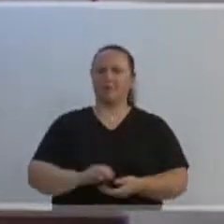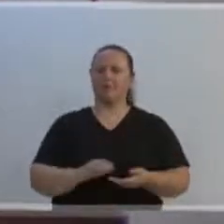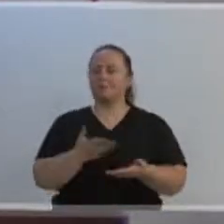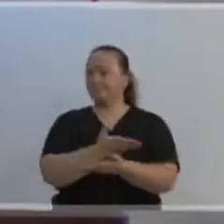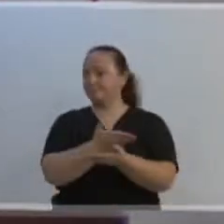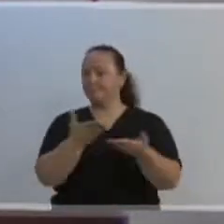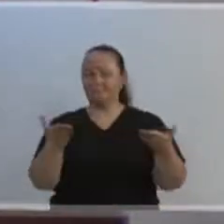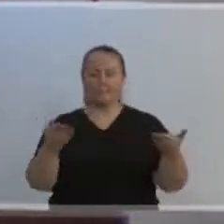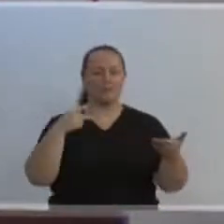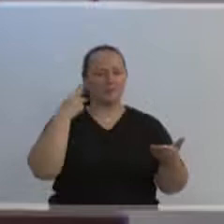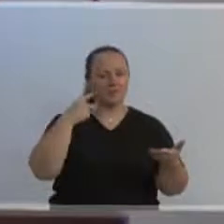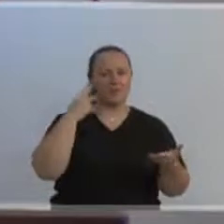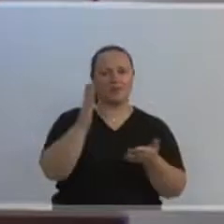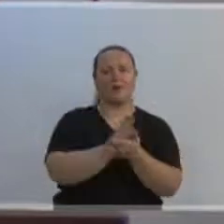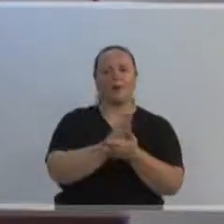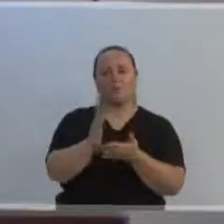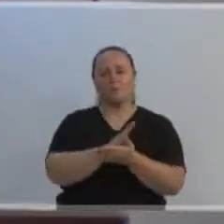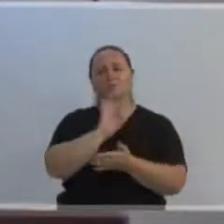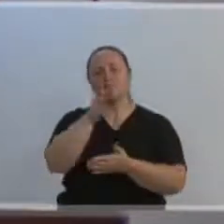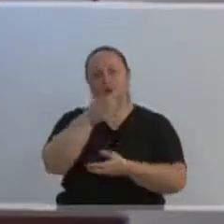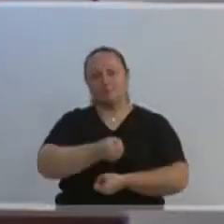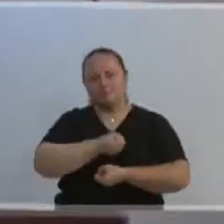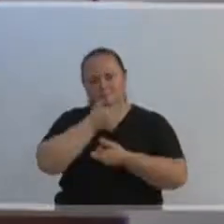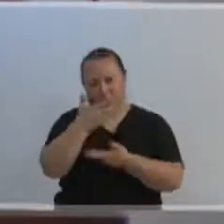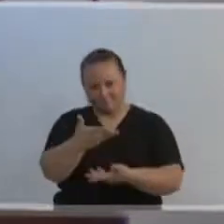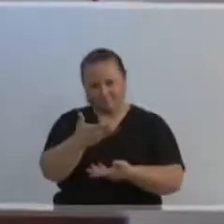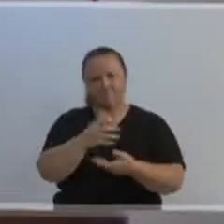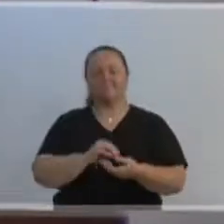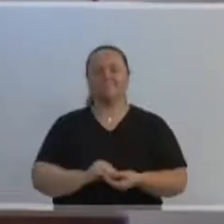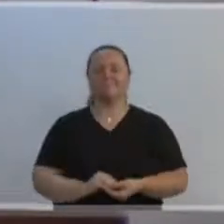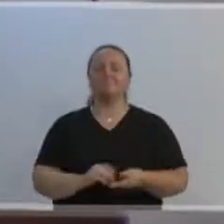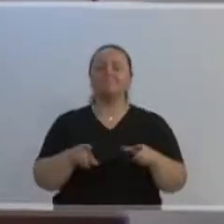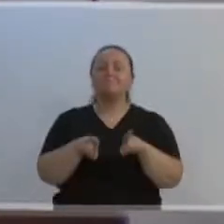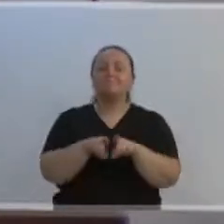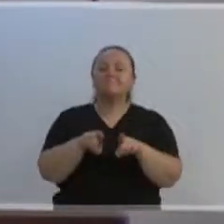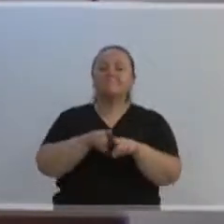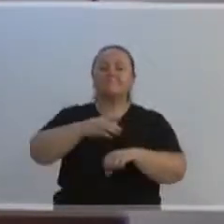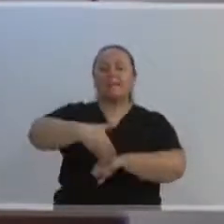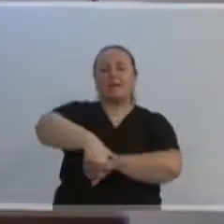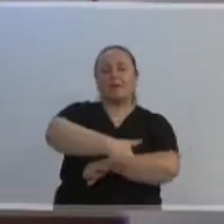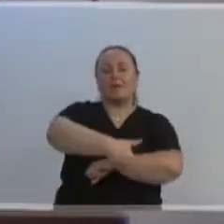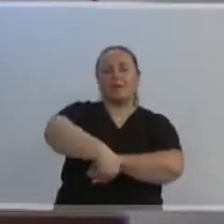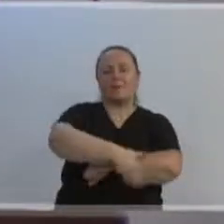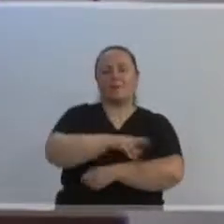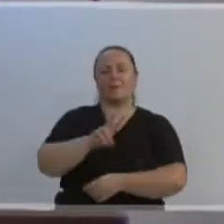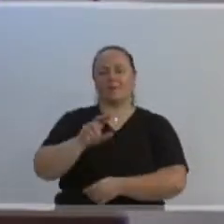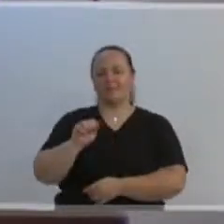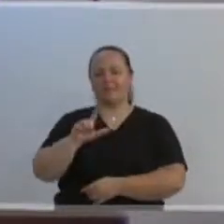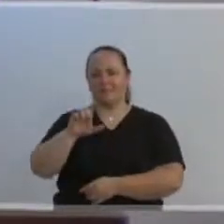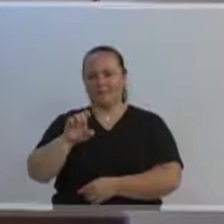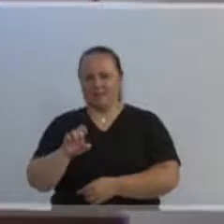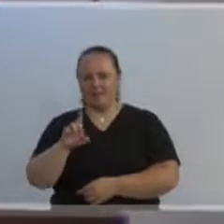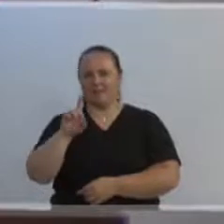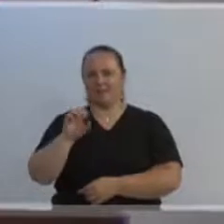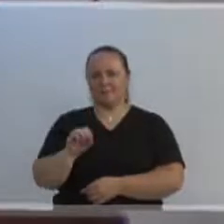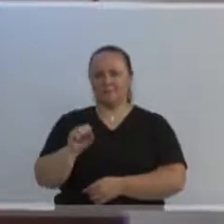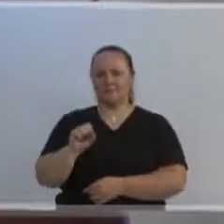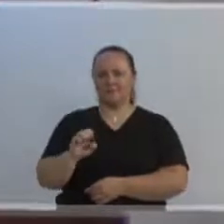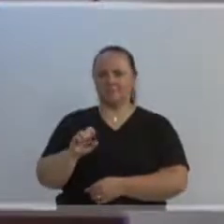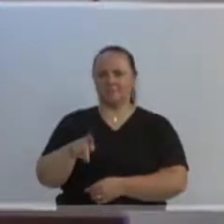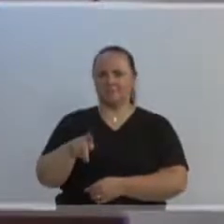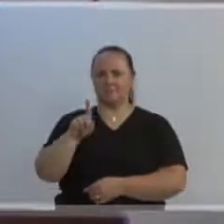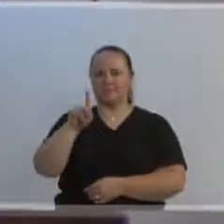já deram seu depoimento para com a rua vale do selke eu quero trazer aqui